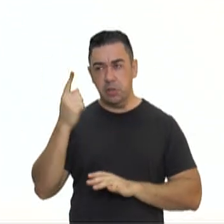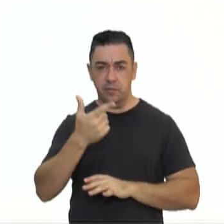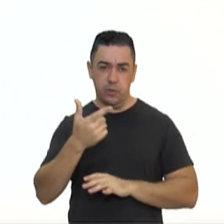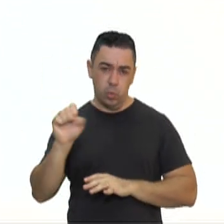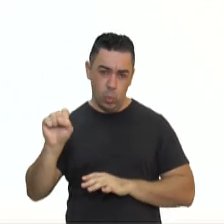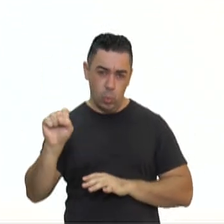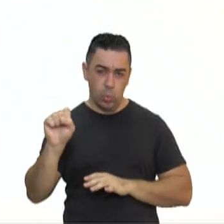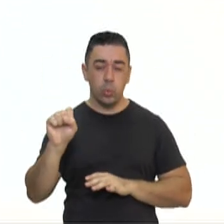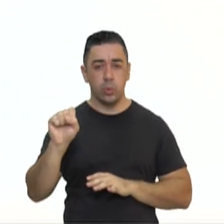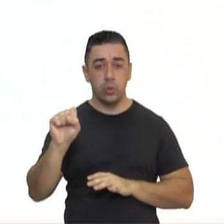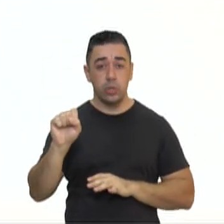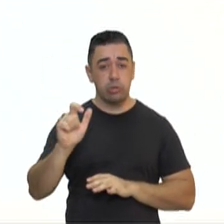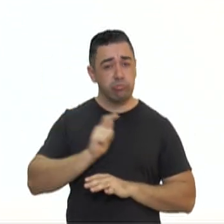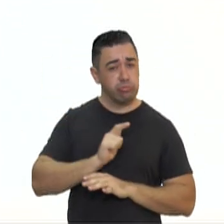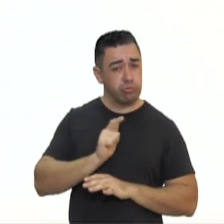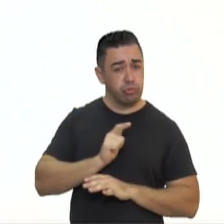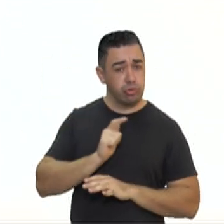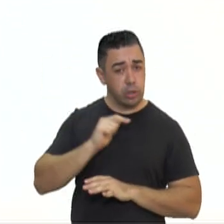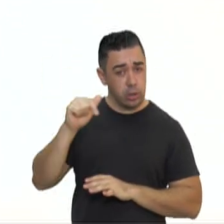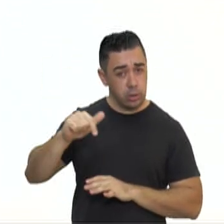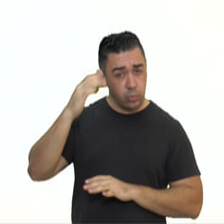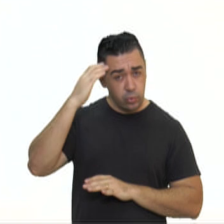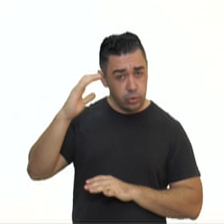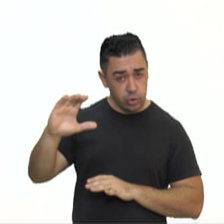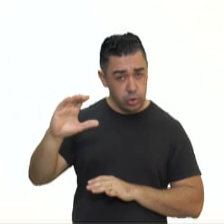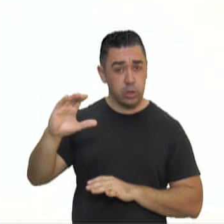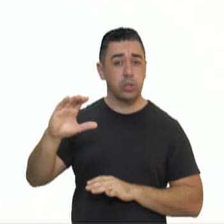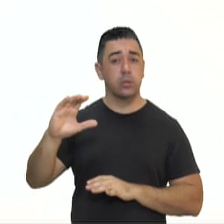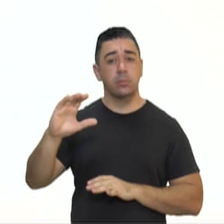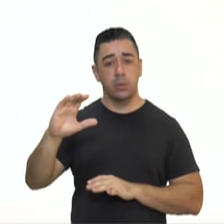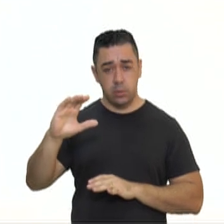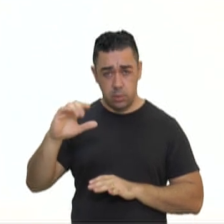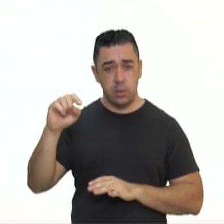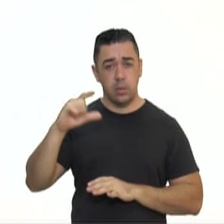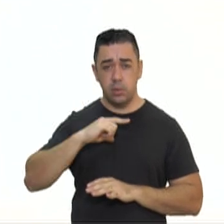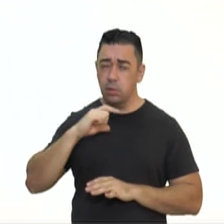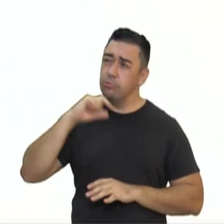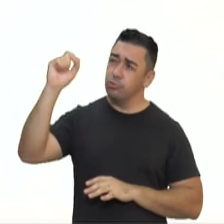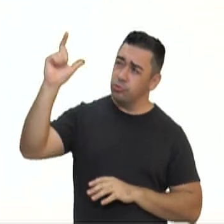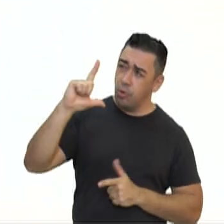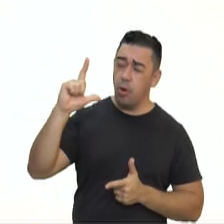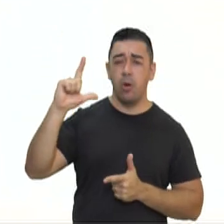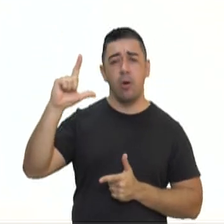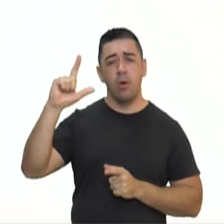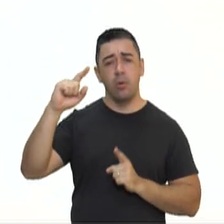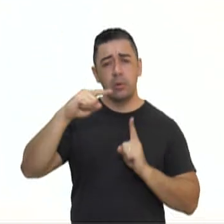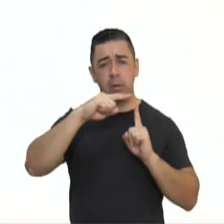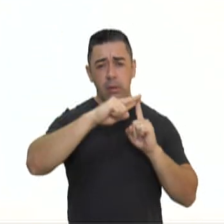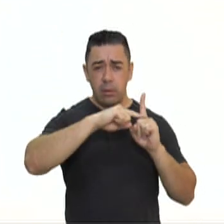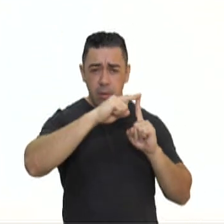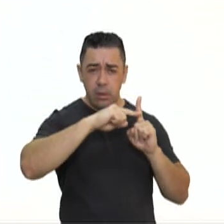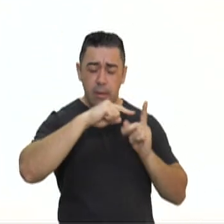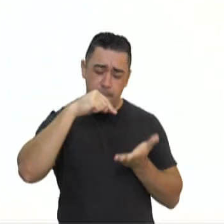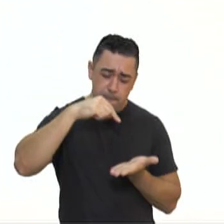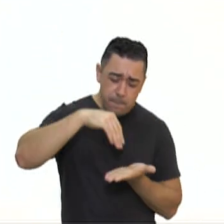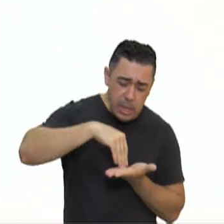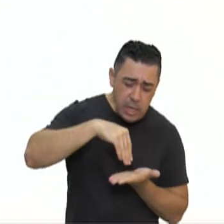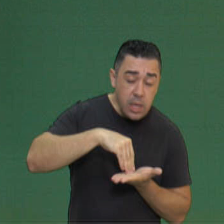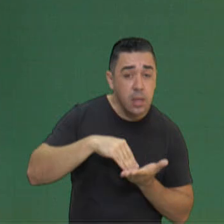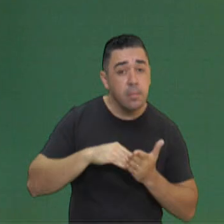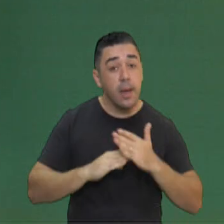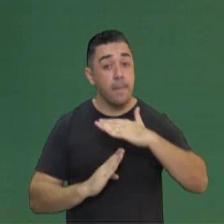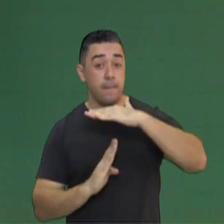28, nós tínhamos em Curitiba predomínio de sol, temperatura mínima e máxima. Na previsão, muitas